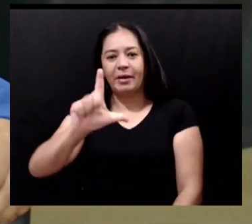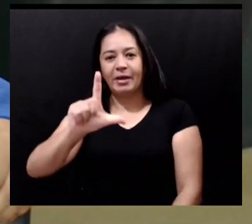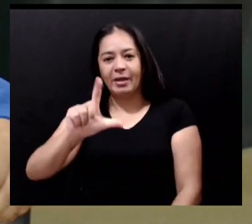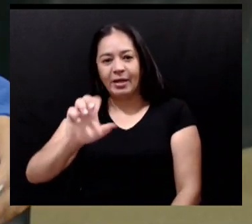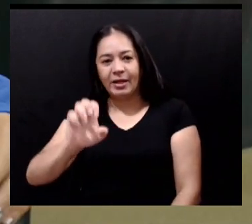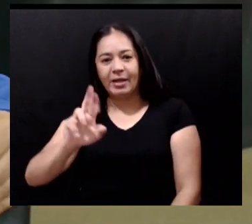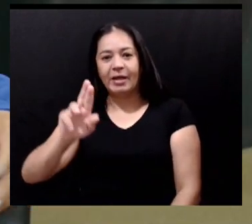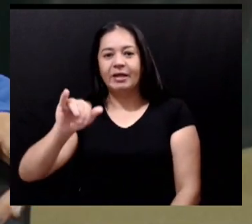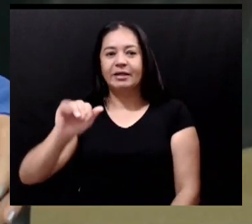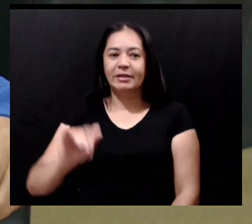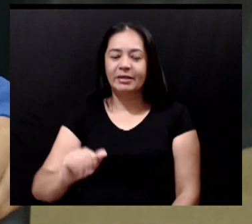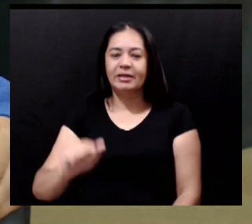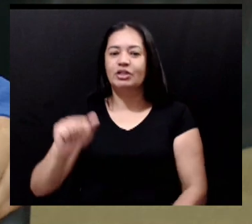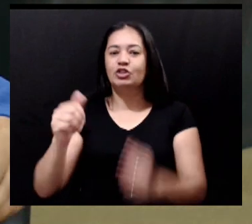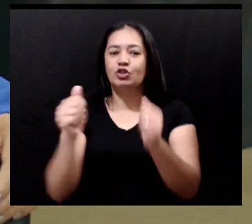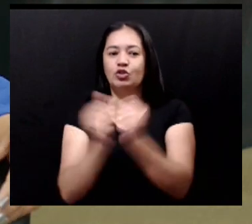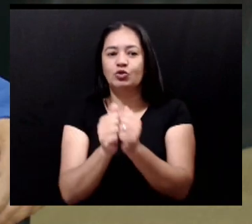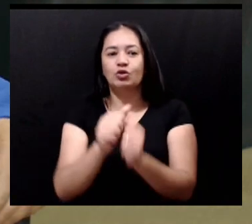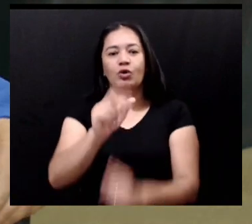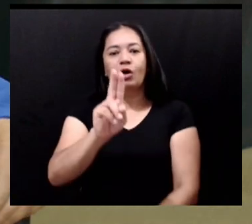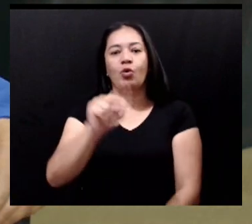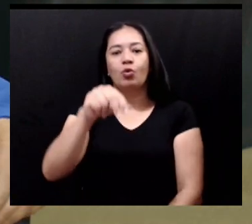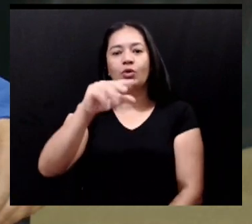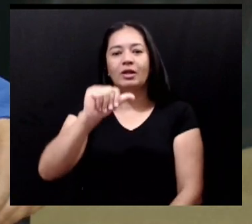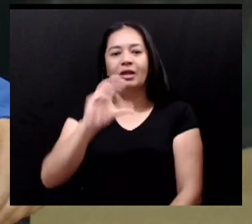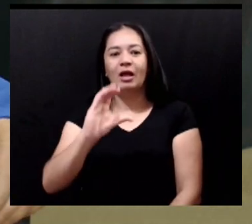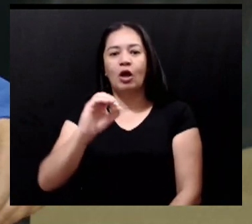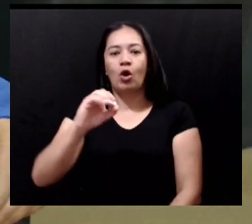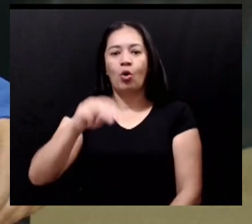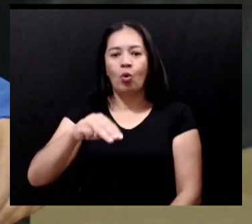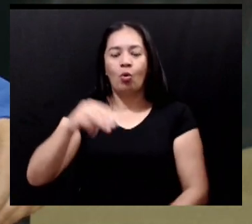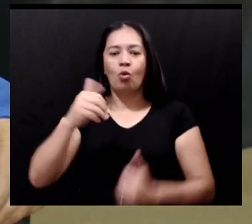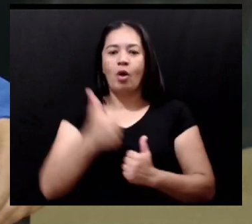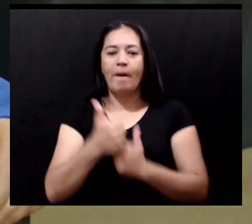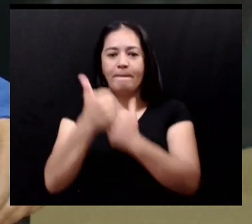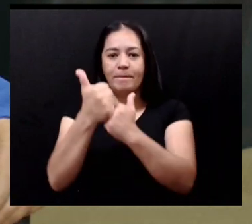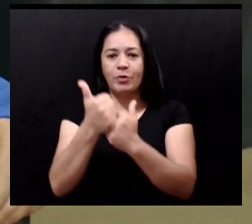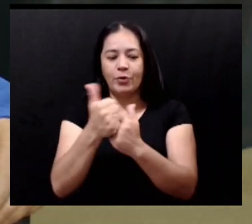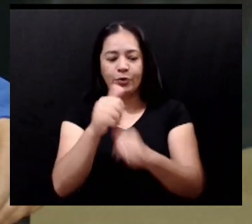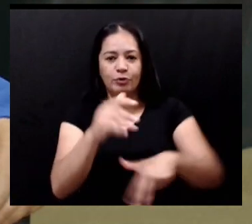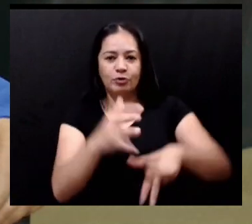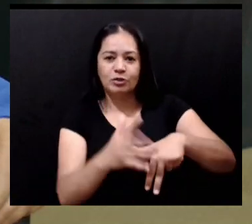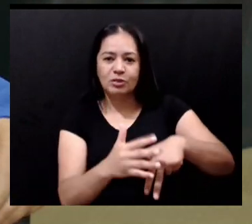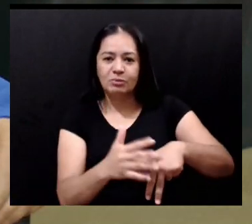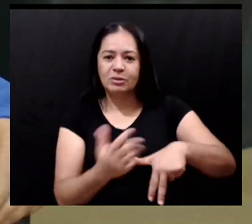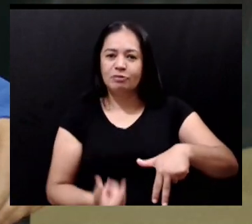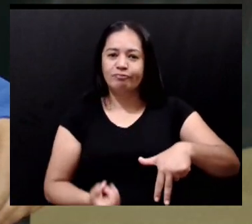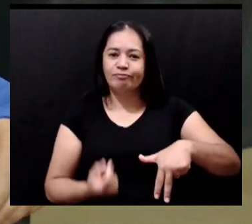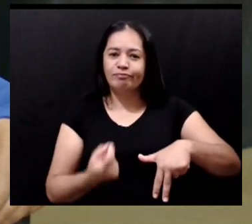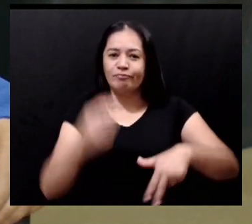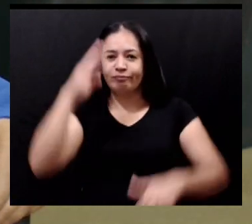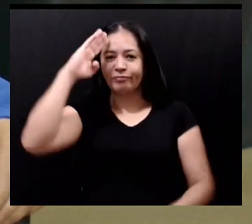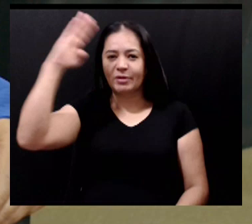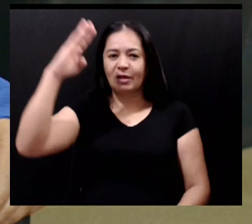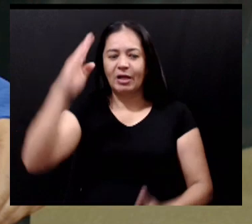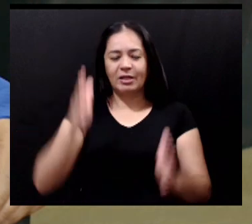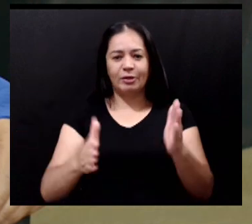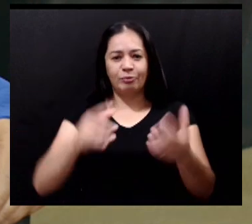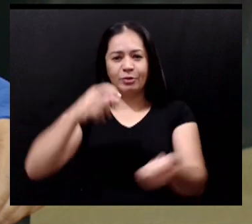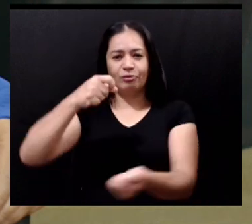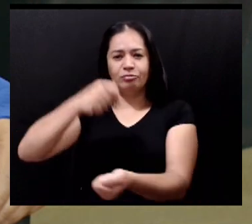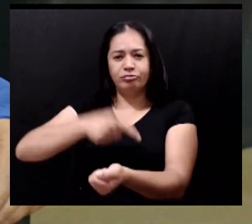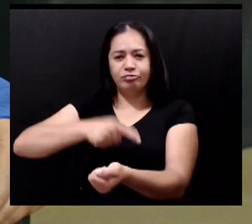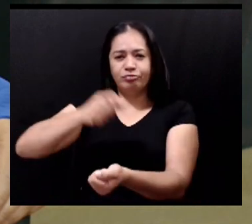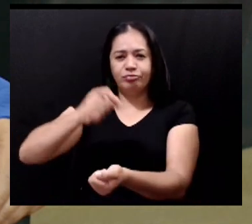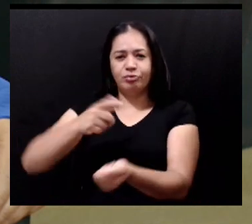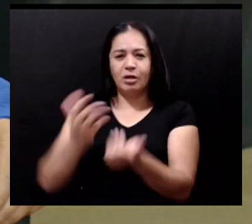com apoio às pessoas que enfrentam o câncer, especialmente aquelas em processo de quimioterapia. O objetivo dessa parceria